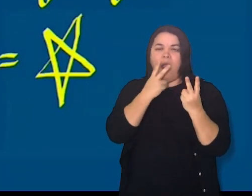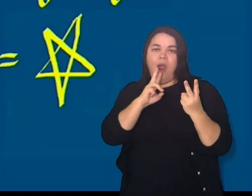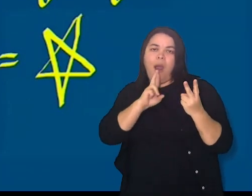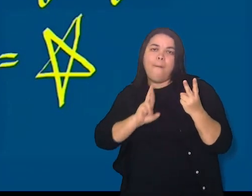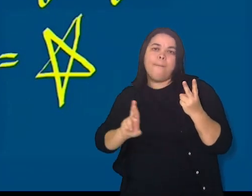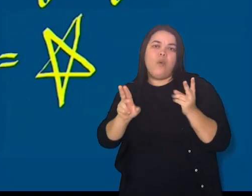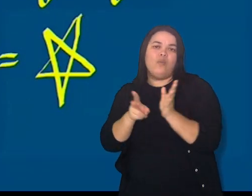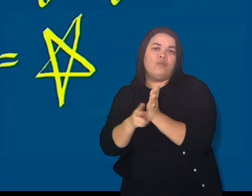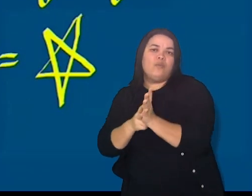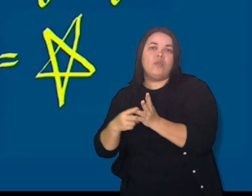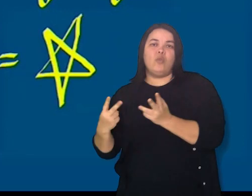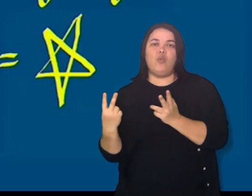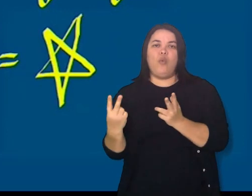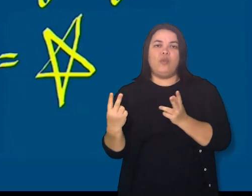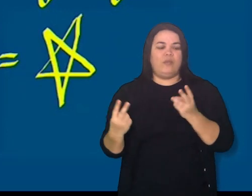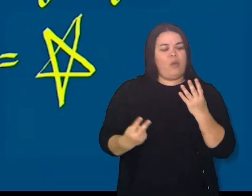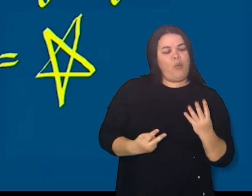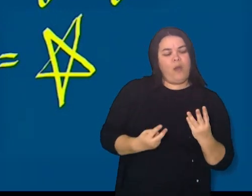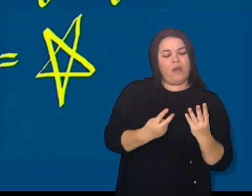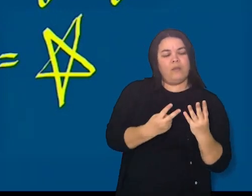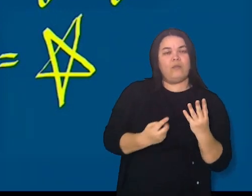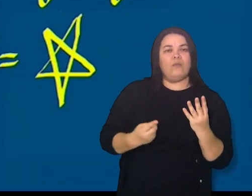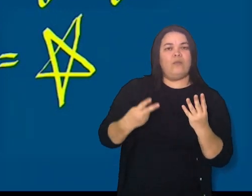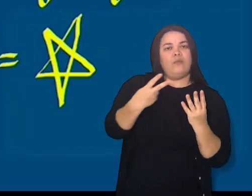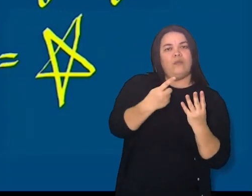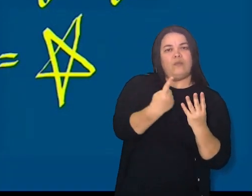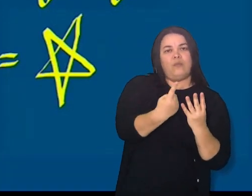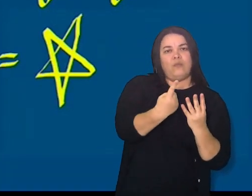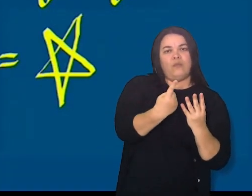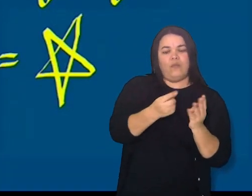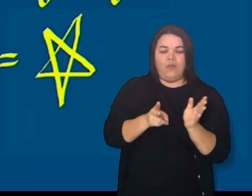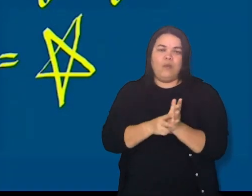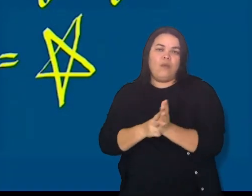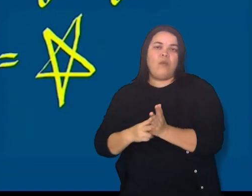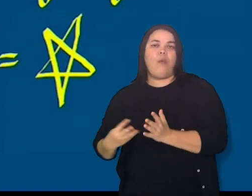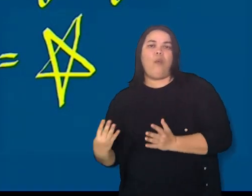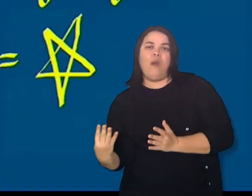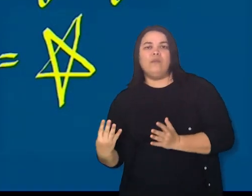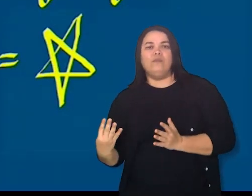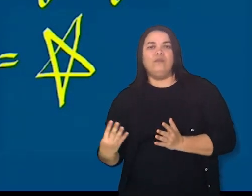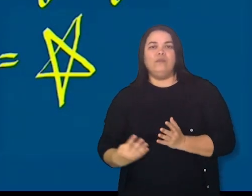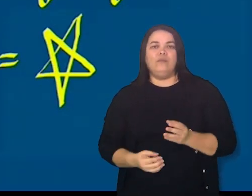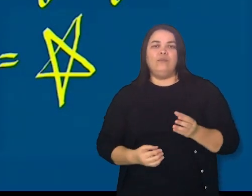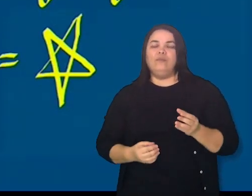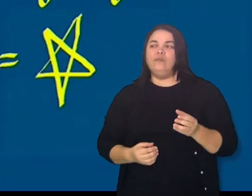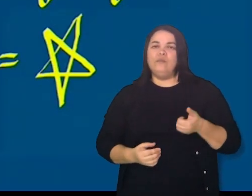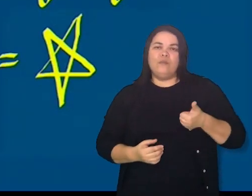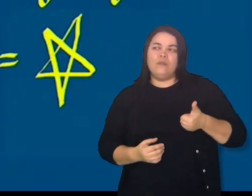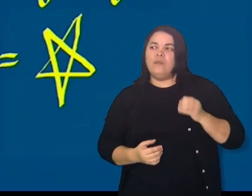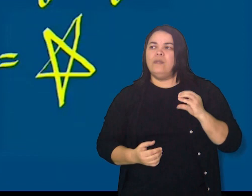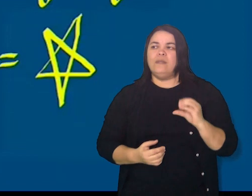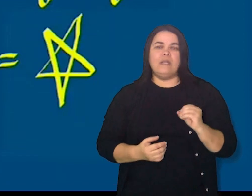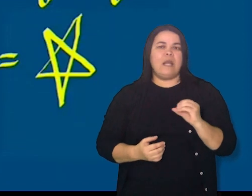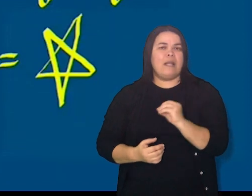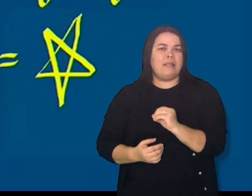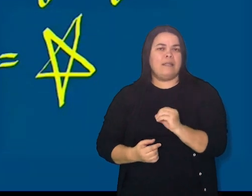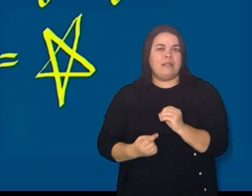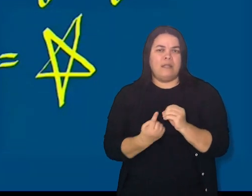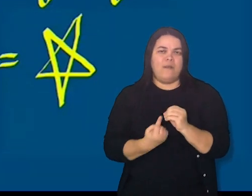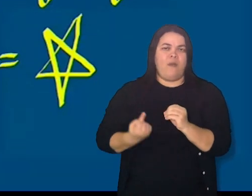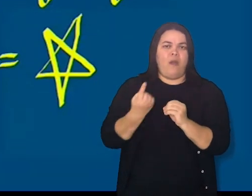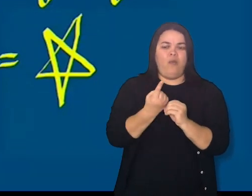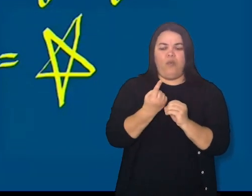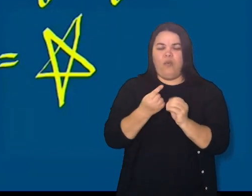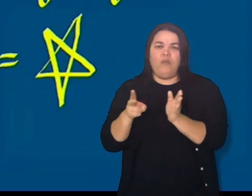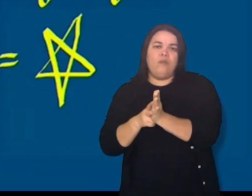1 igual a 2. 4 elevado a 1 igual a 4. 100 elevado